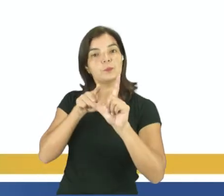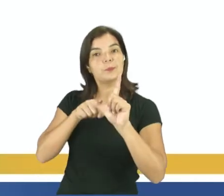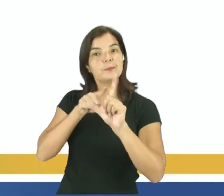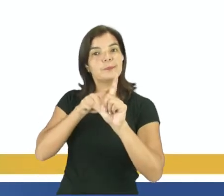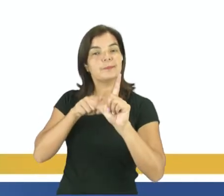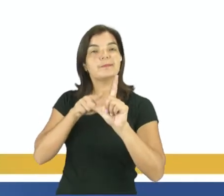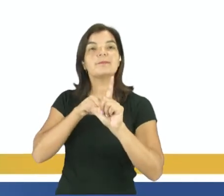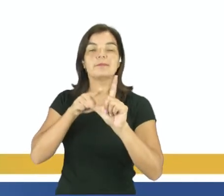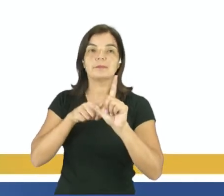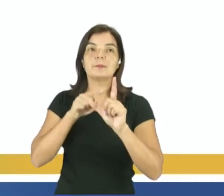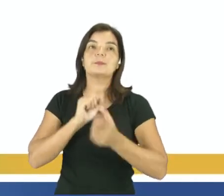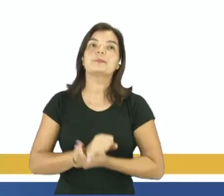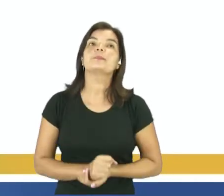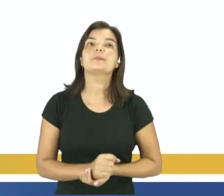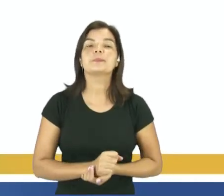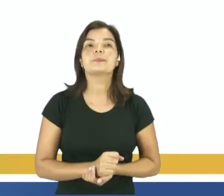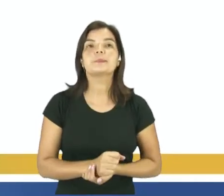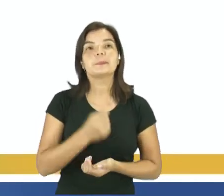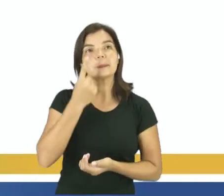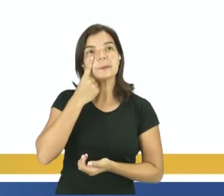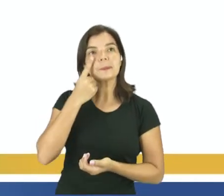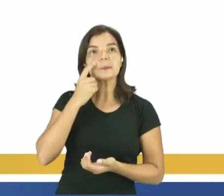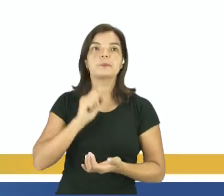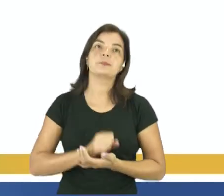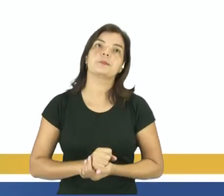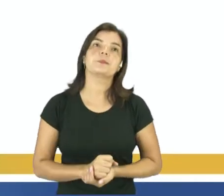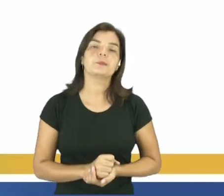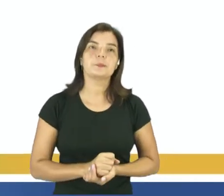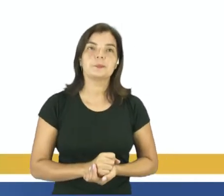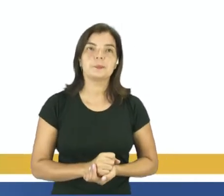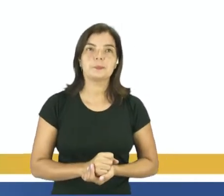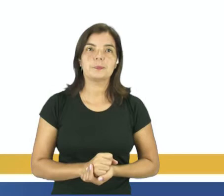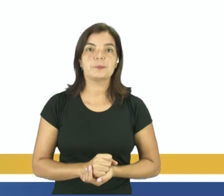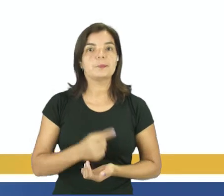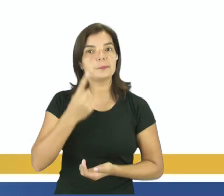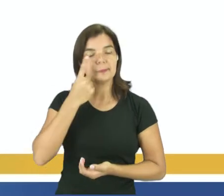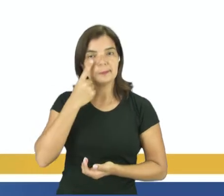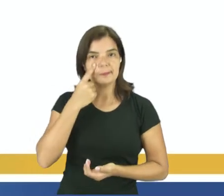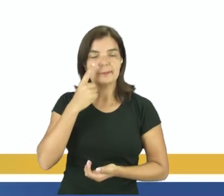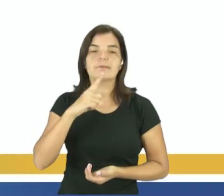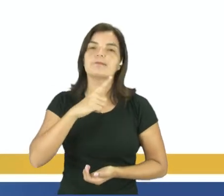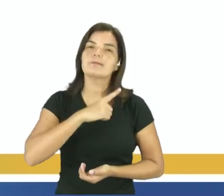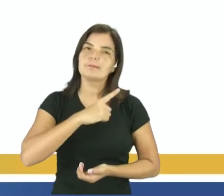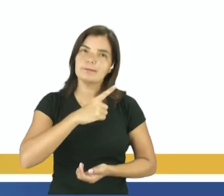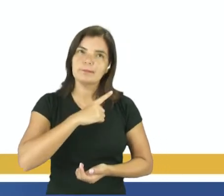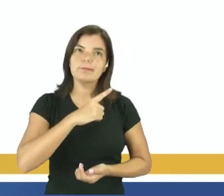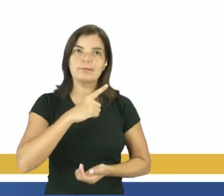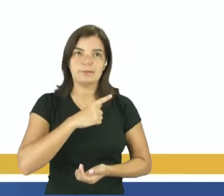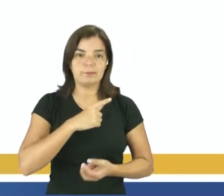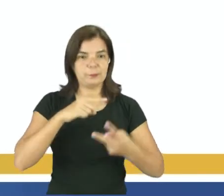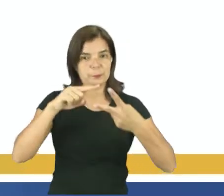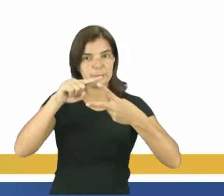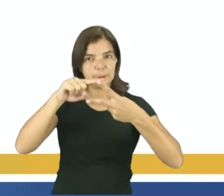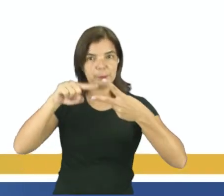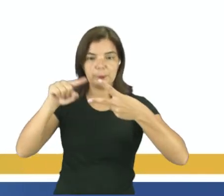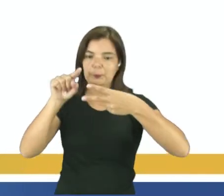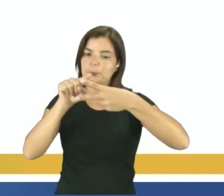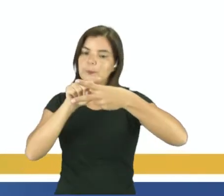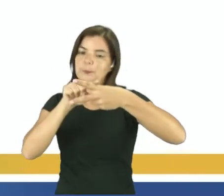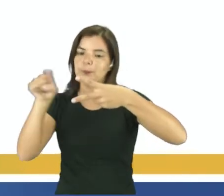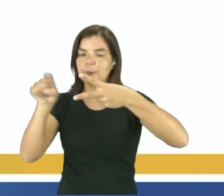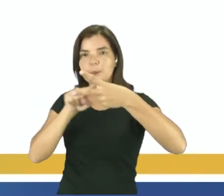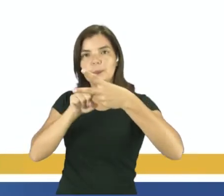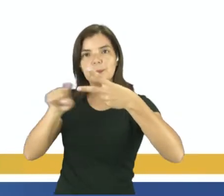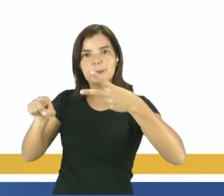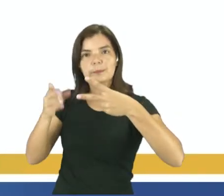Os ângulos que ficam determinados. Então vamos lá. Gente, quando você tem duas retas paralelas,